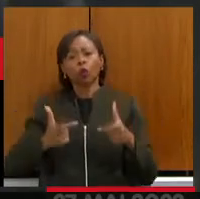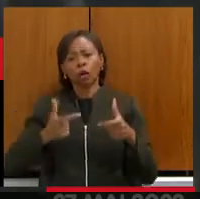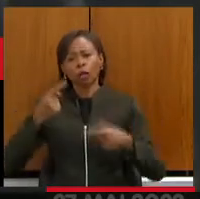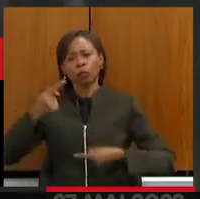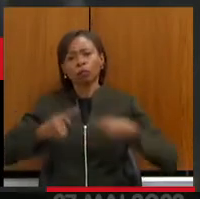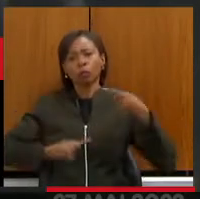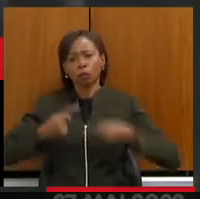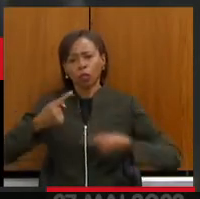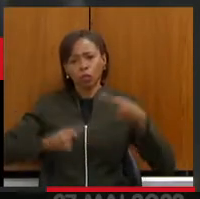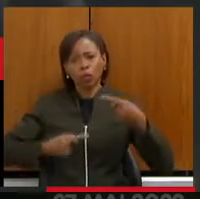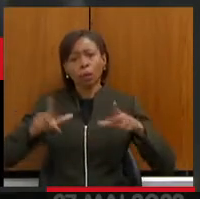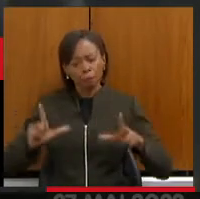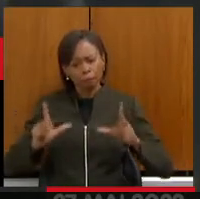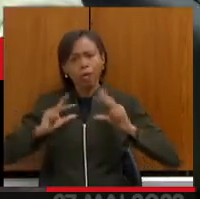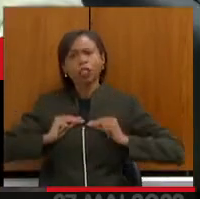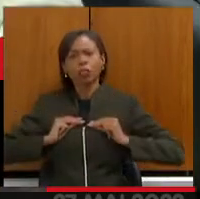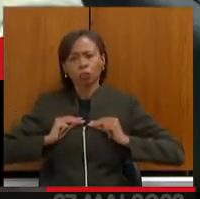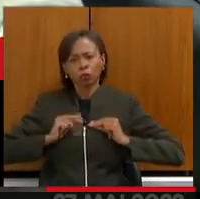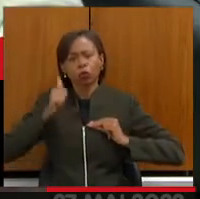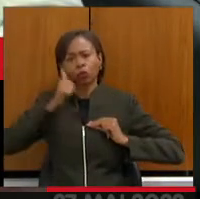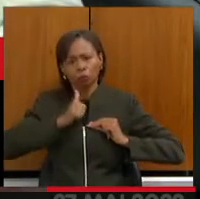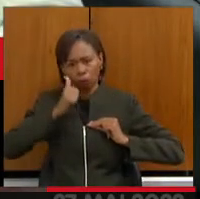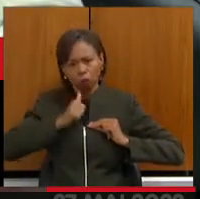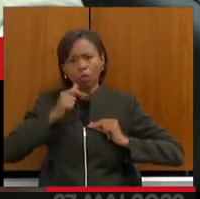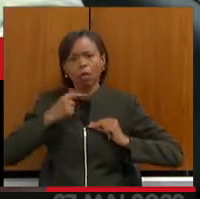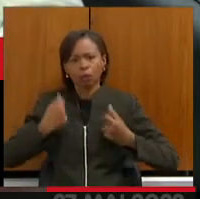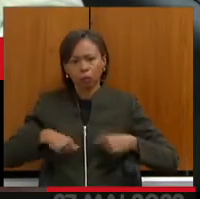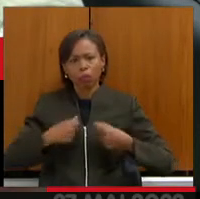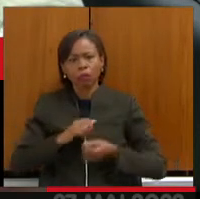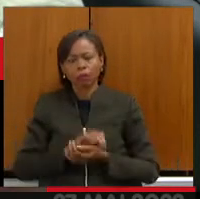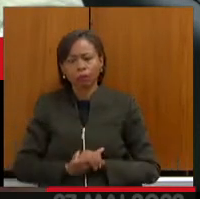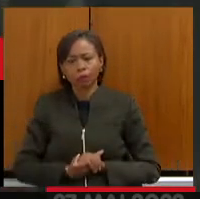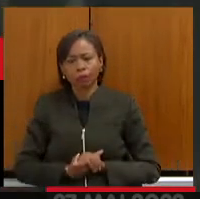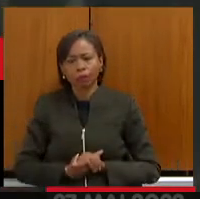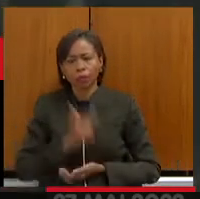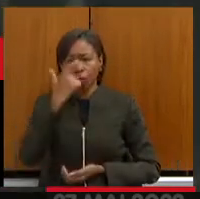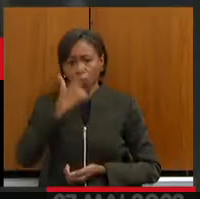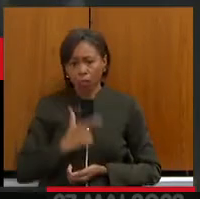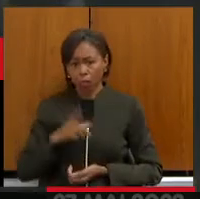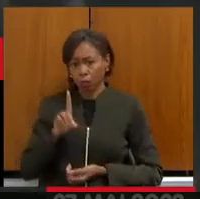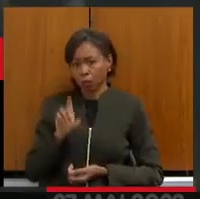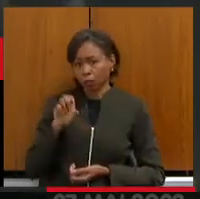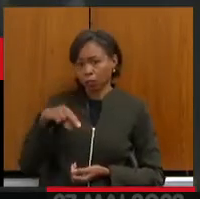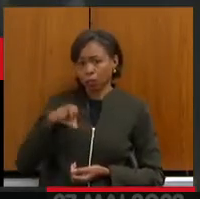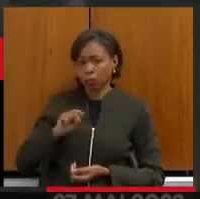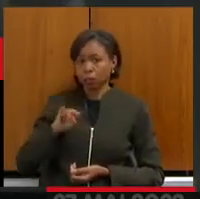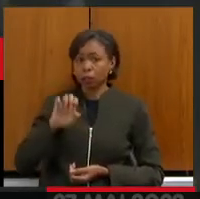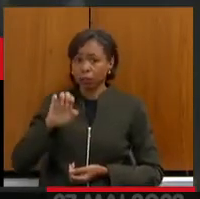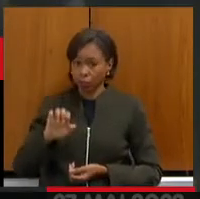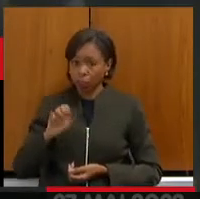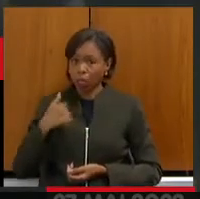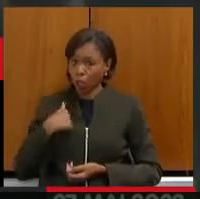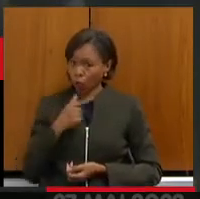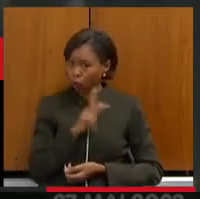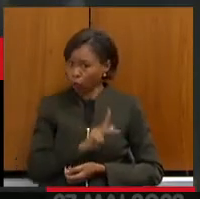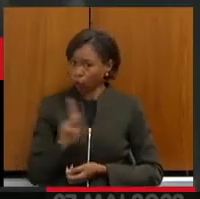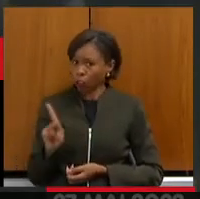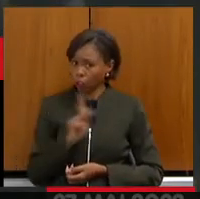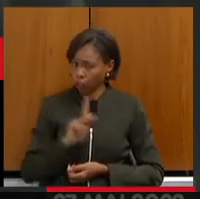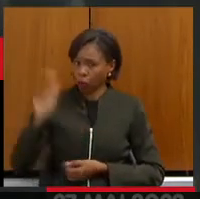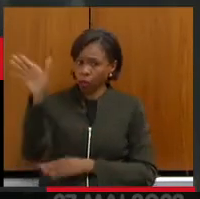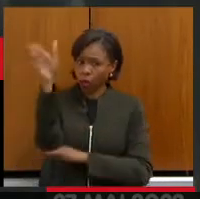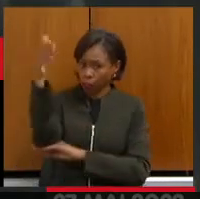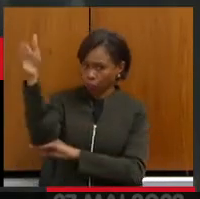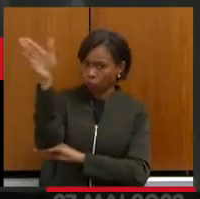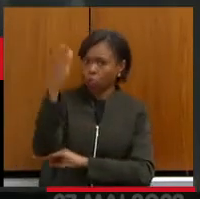nós merecemos e devemos estar eu sou Denise de Paulo Romanos ou professora trouxe aqui a